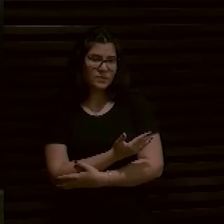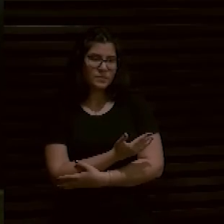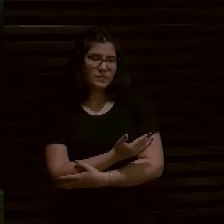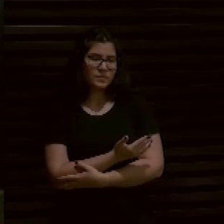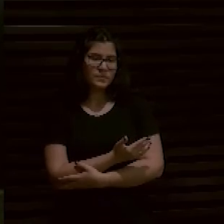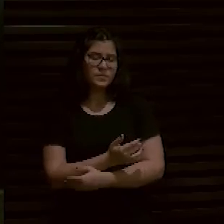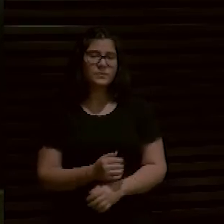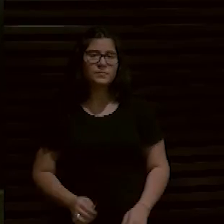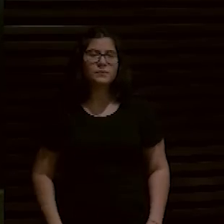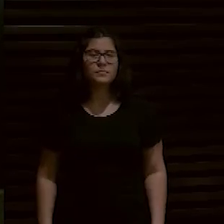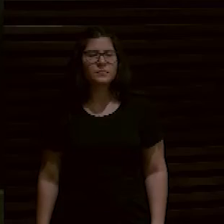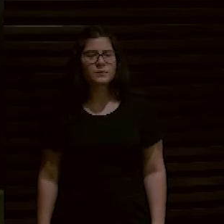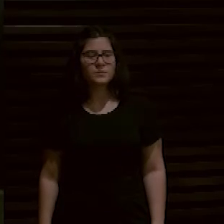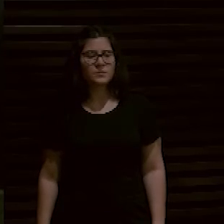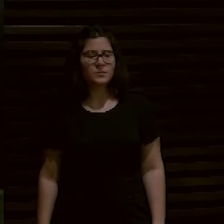doente.